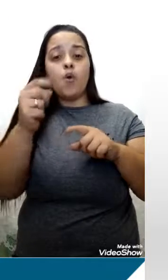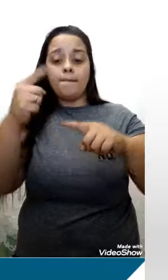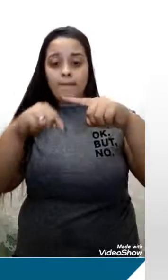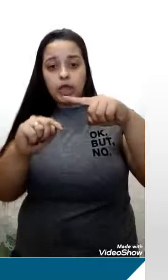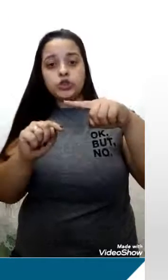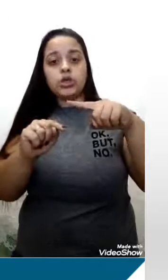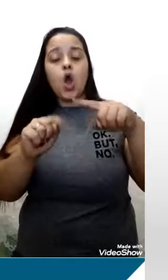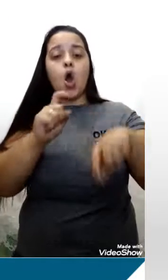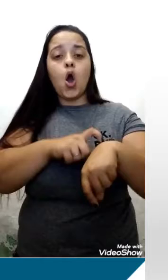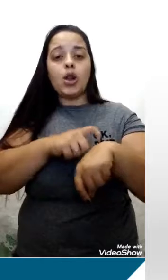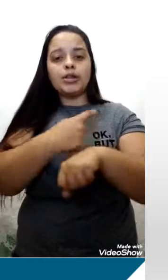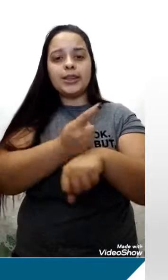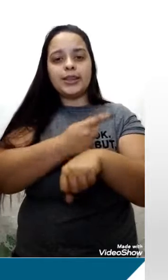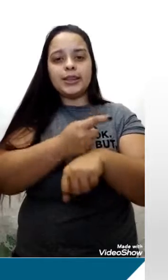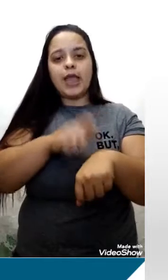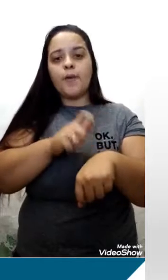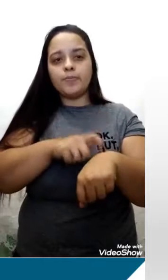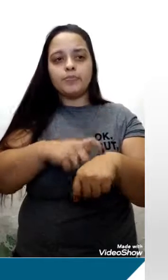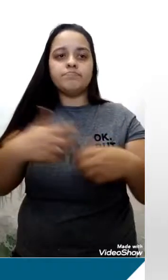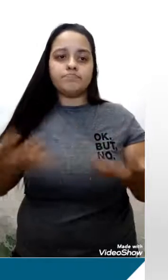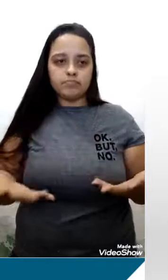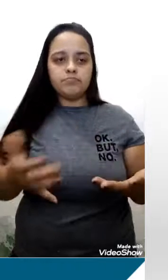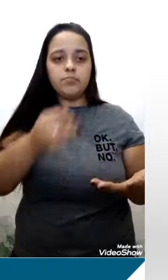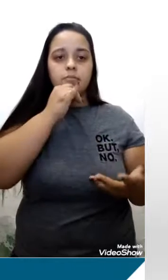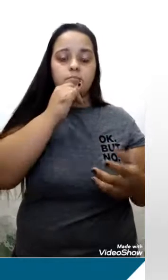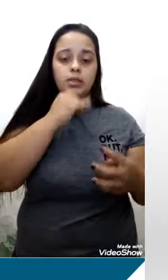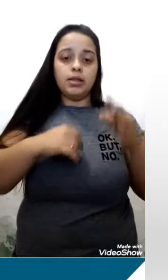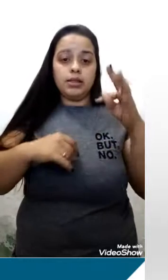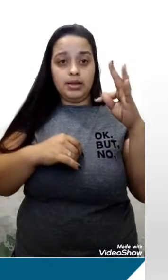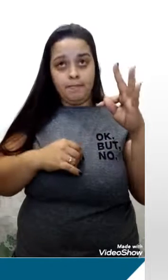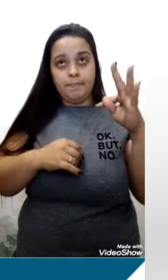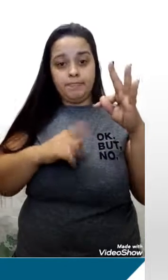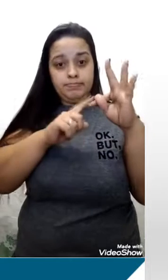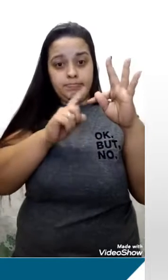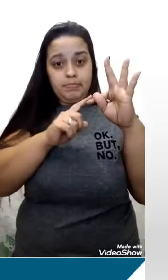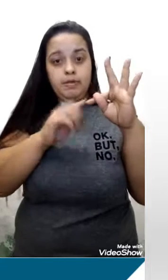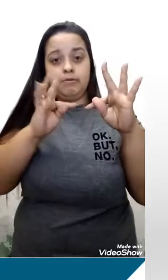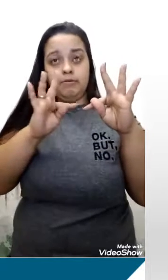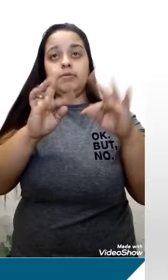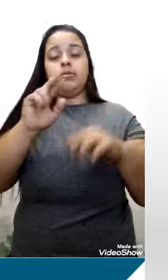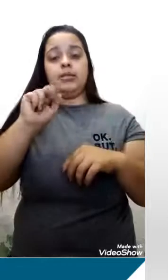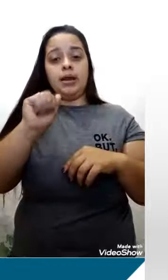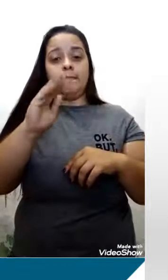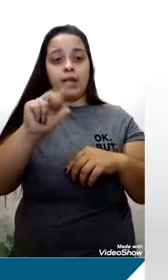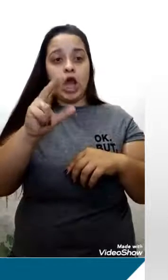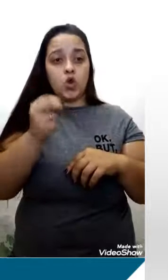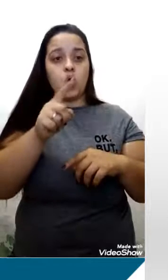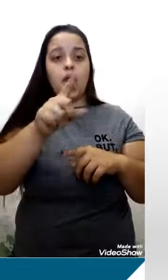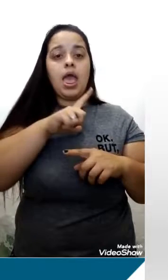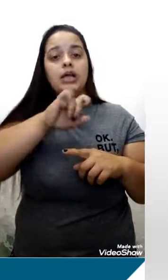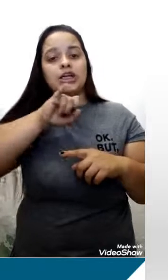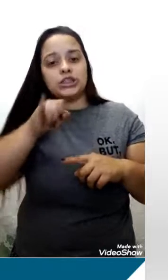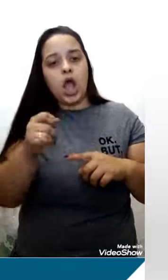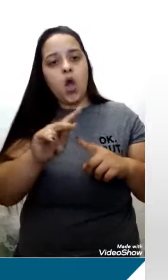tempo. As unidades de potência no sistema internacional são: o trabalho é dado em